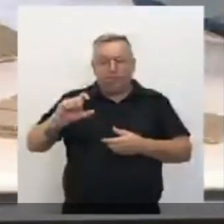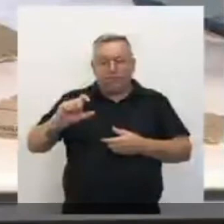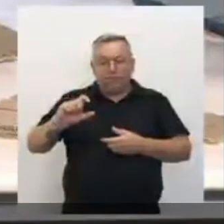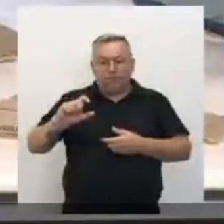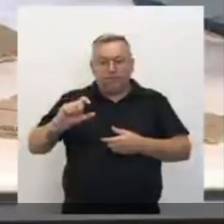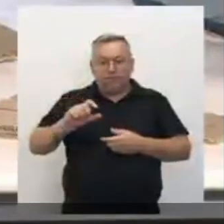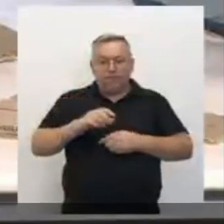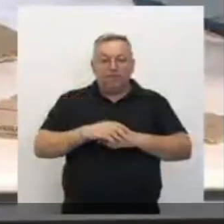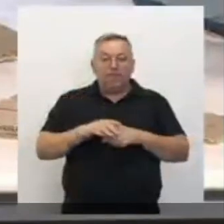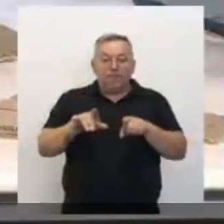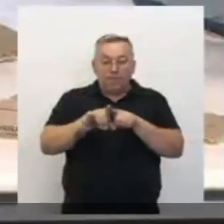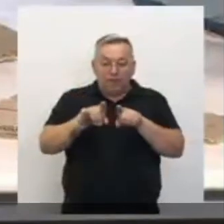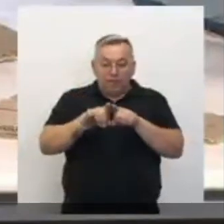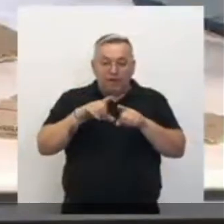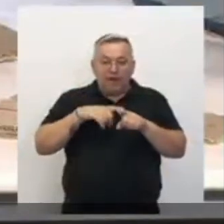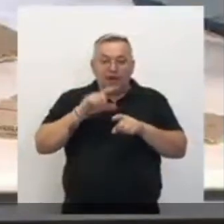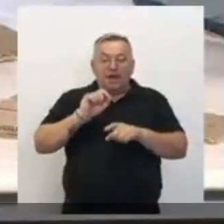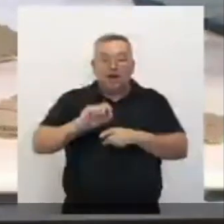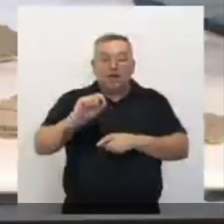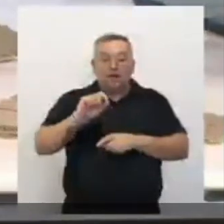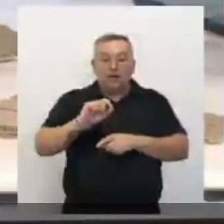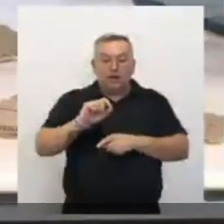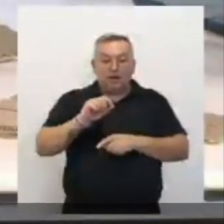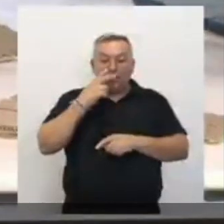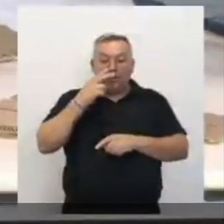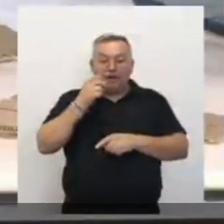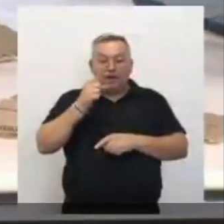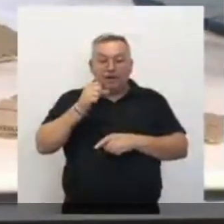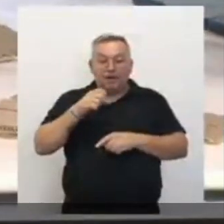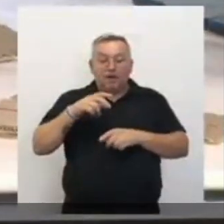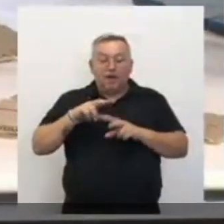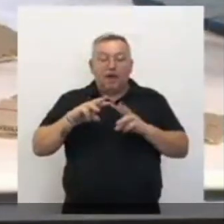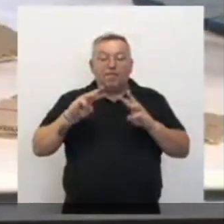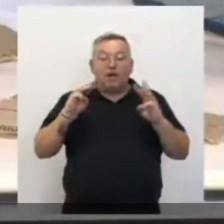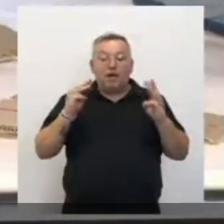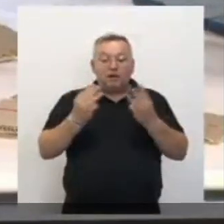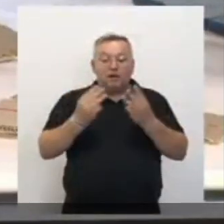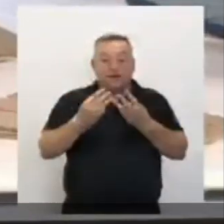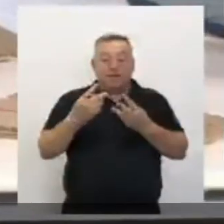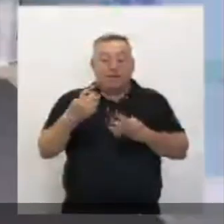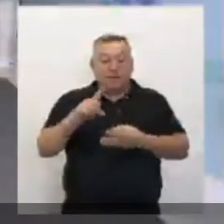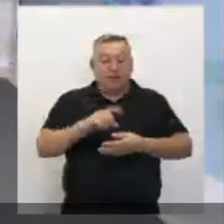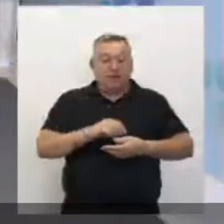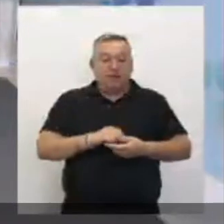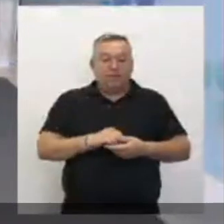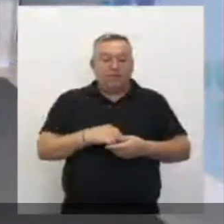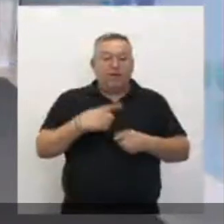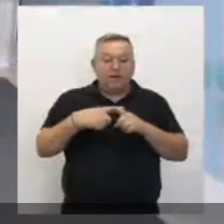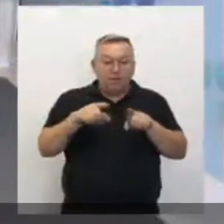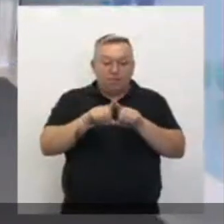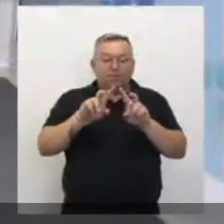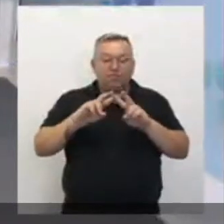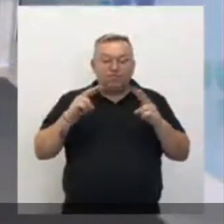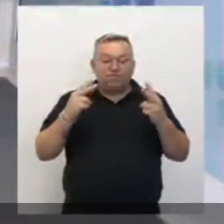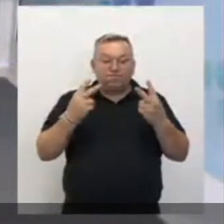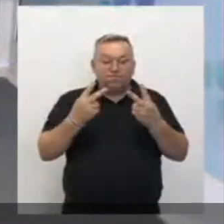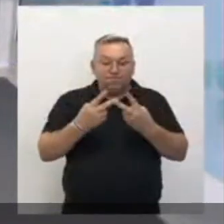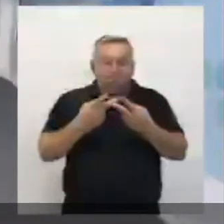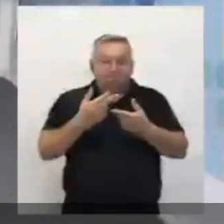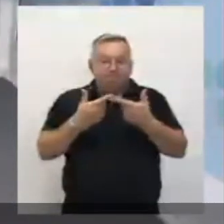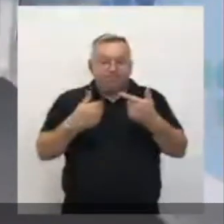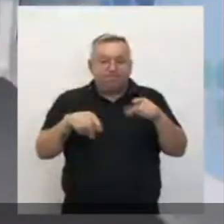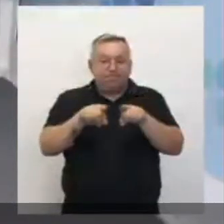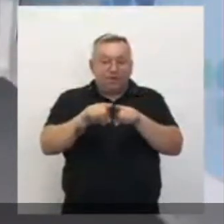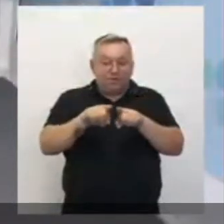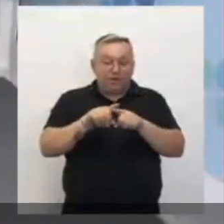A gramatura do papelão aí é como se fosse a massa dele, né? Então, Isso é, no caso, a densidade por centímetro quadrado ali no